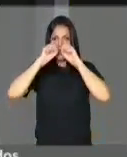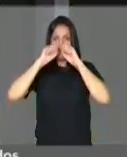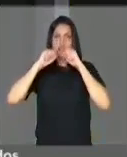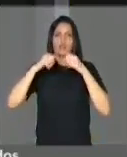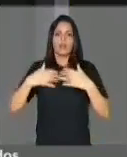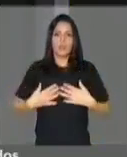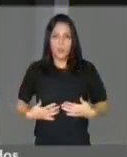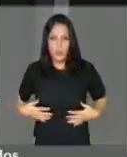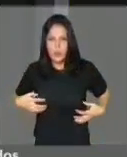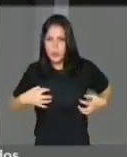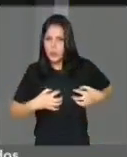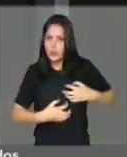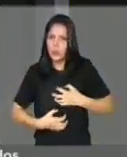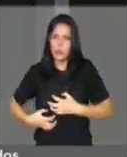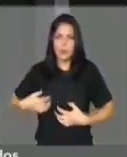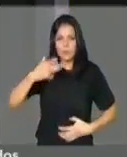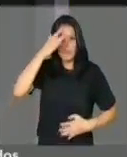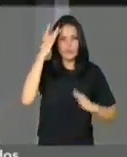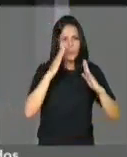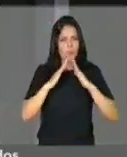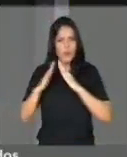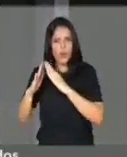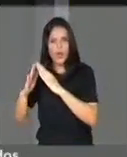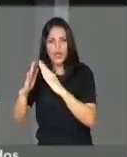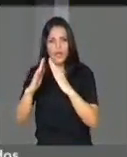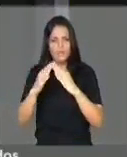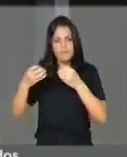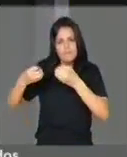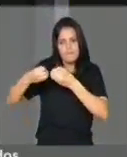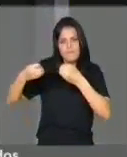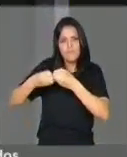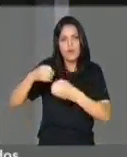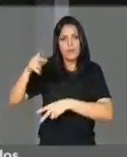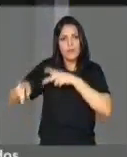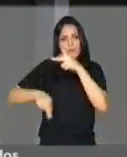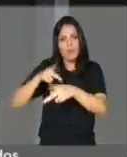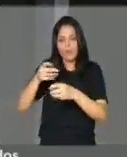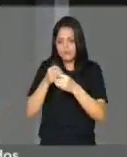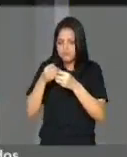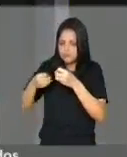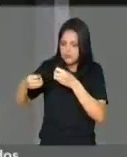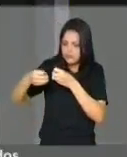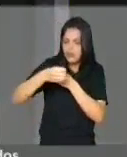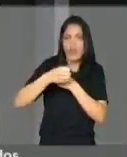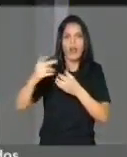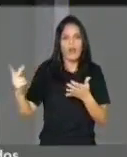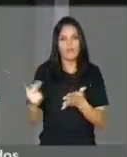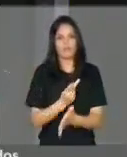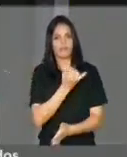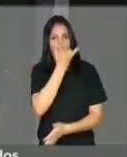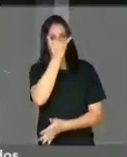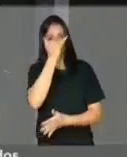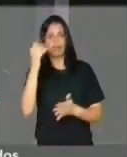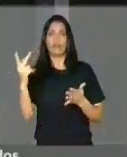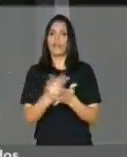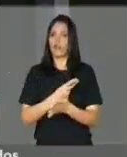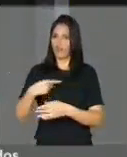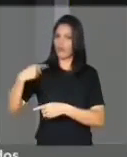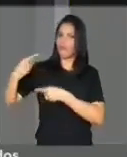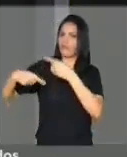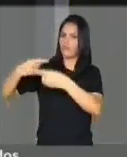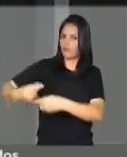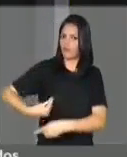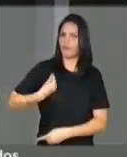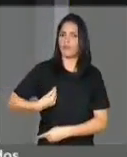mais próximos do local, a população circunvizinha também foi afetada com efeitos